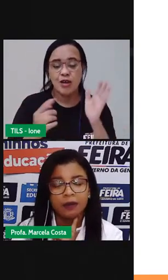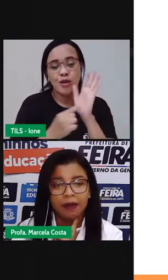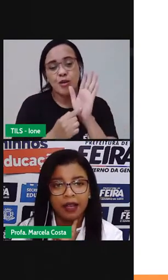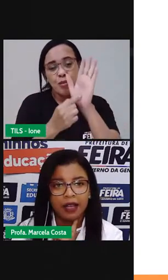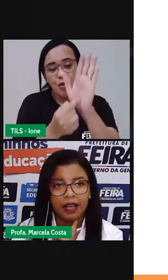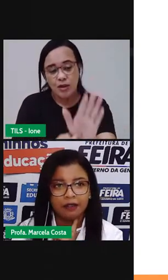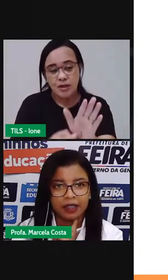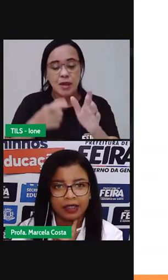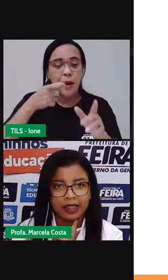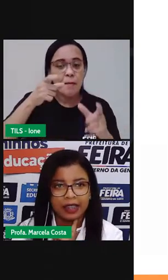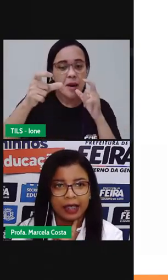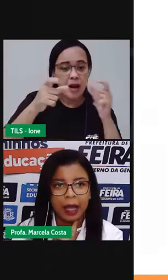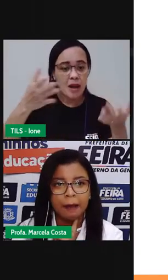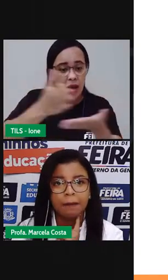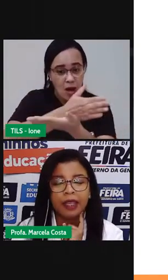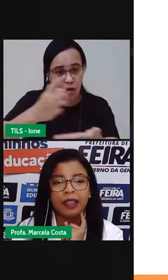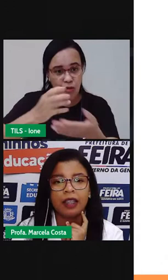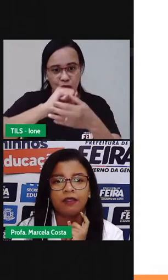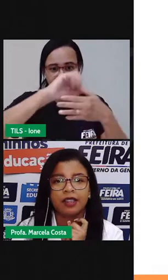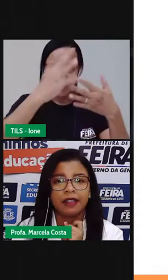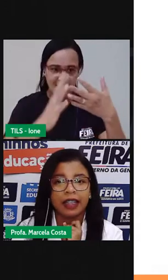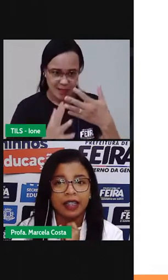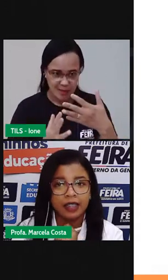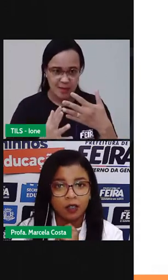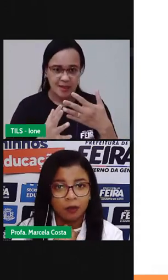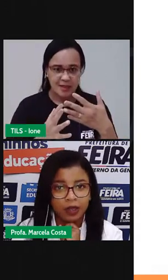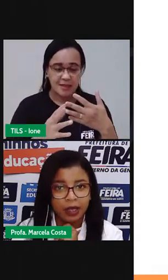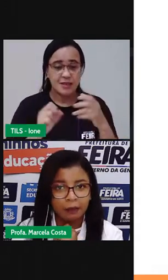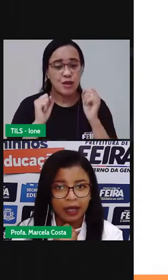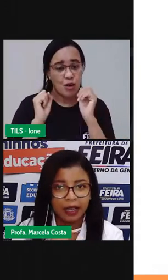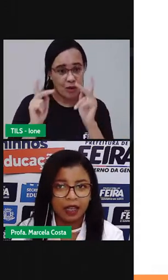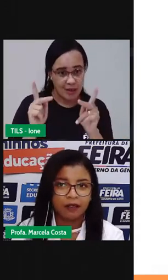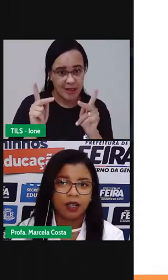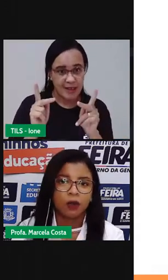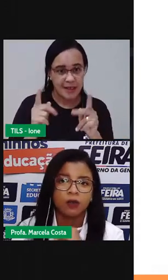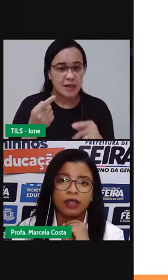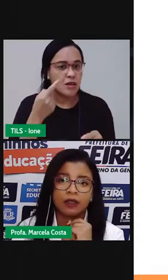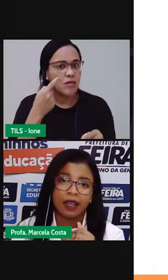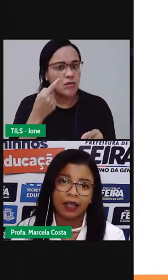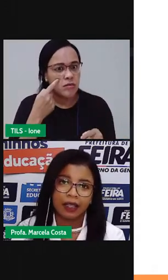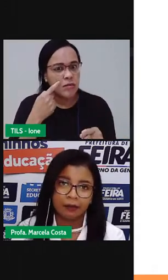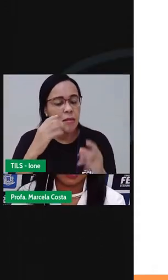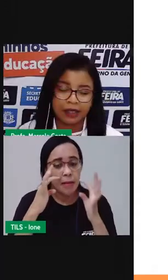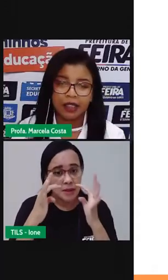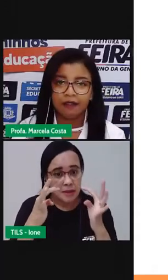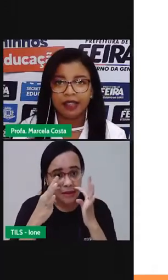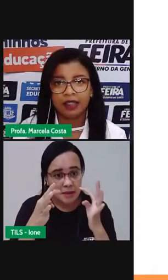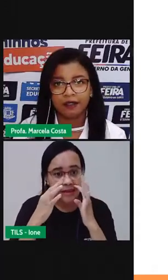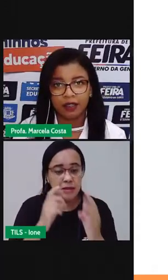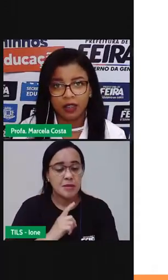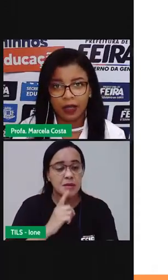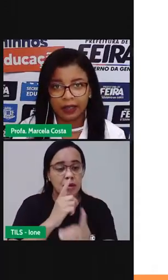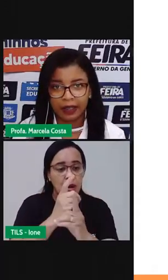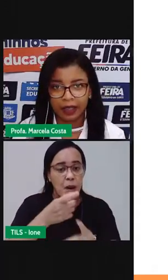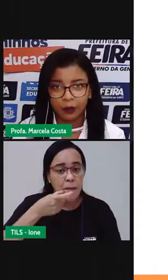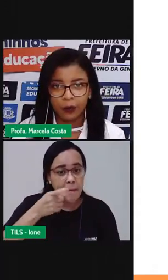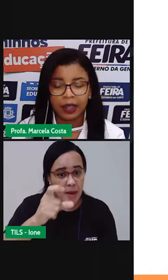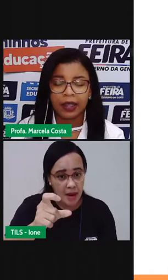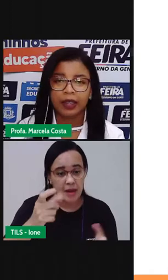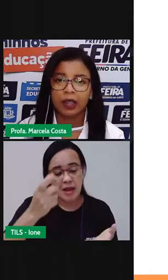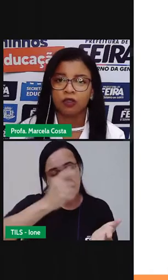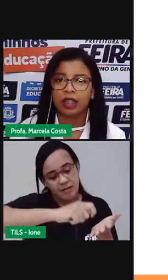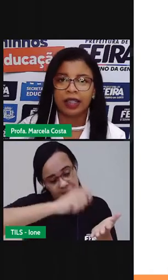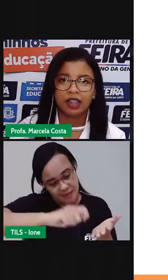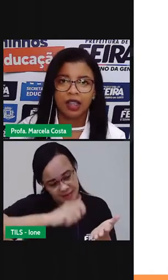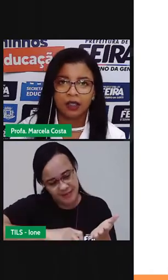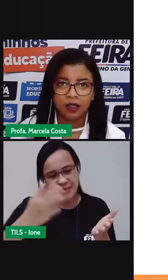algumas palavras. Tá? Então, você vai ter que descobrir a palavra usando a libras e vai escrever no seu caderno.